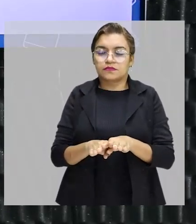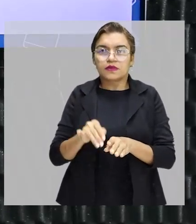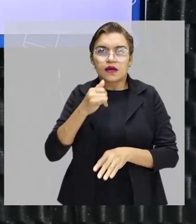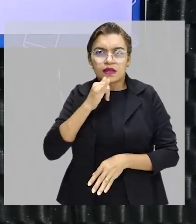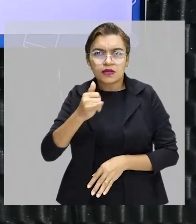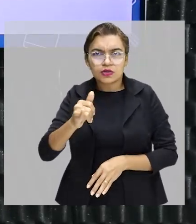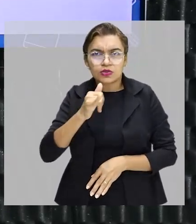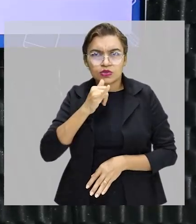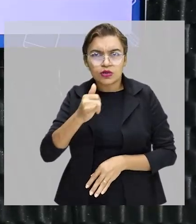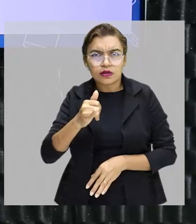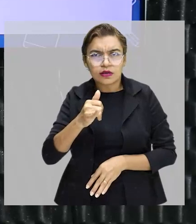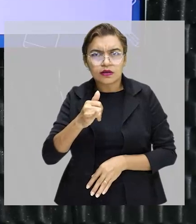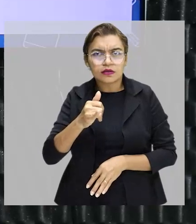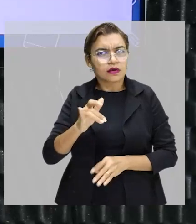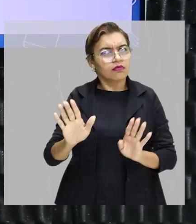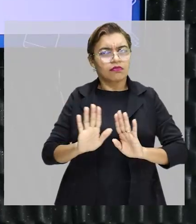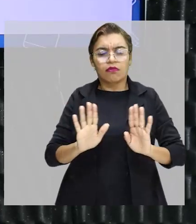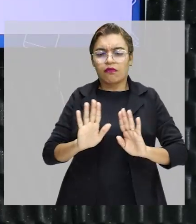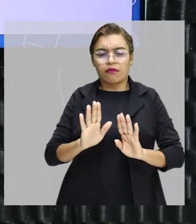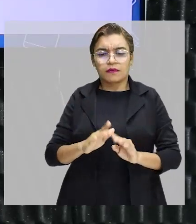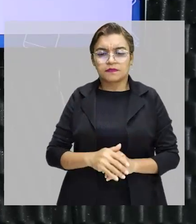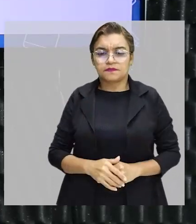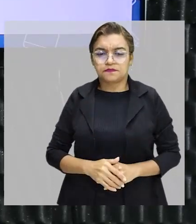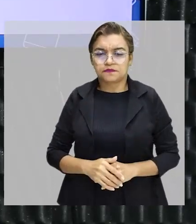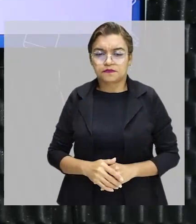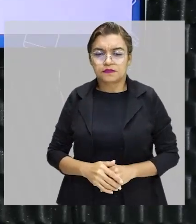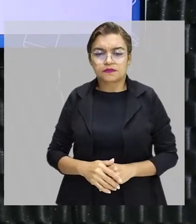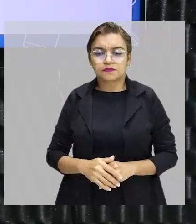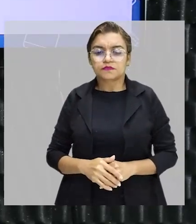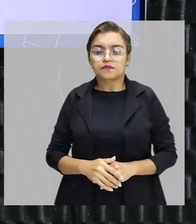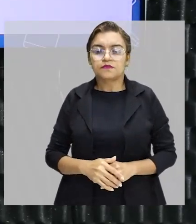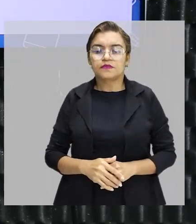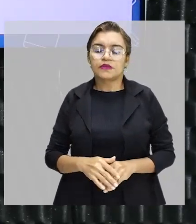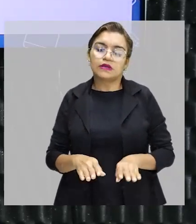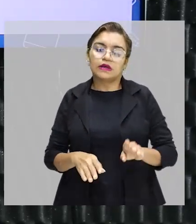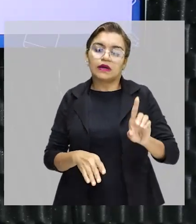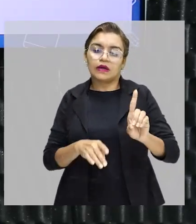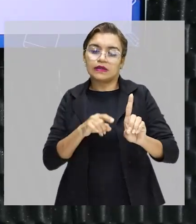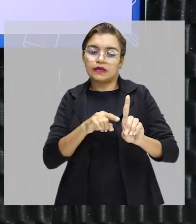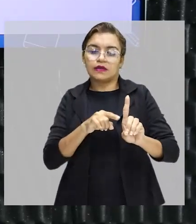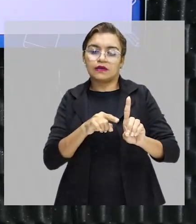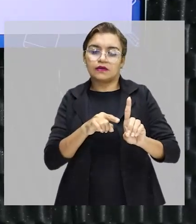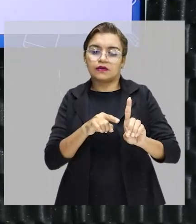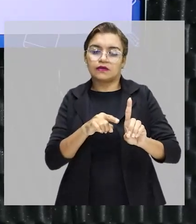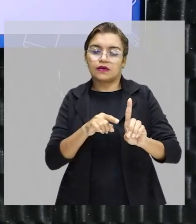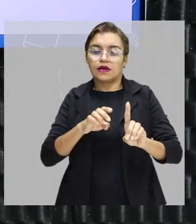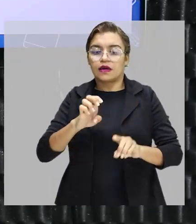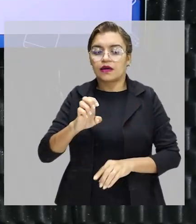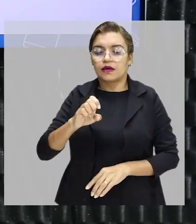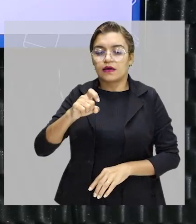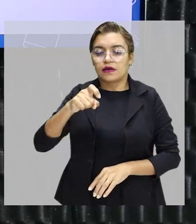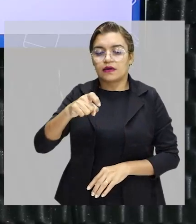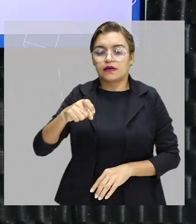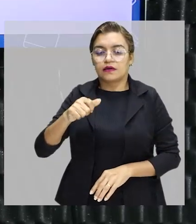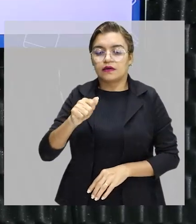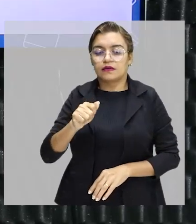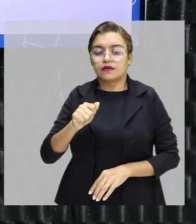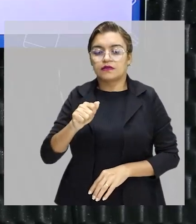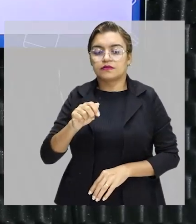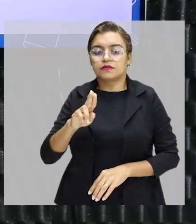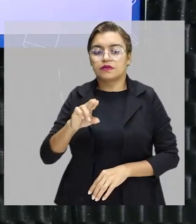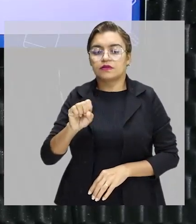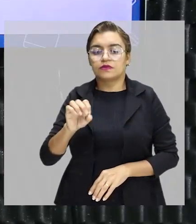energia elétrica, certo? Na exaustão, né? Exaustão quer dizer liberação. Seria na